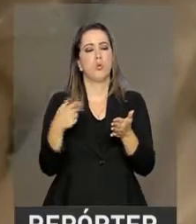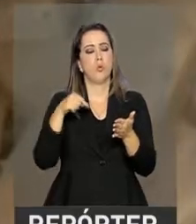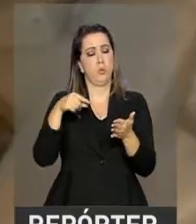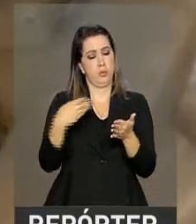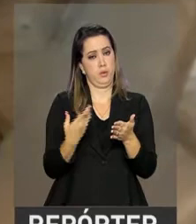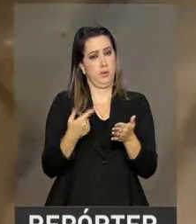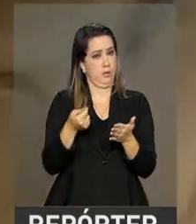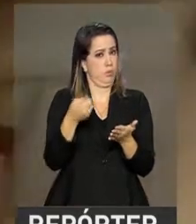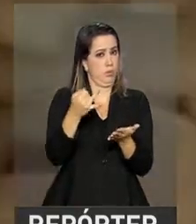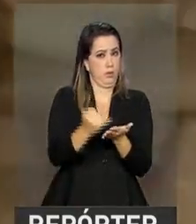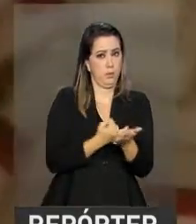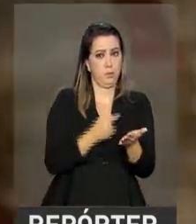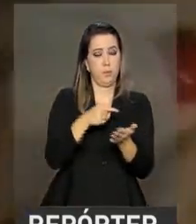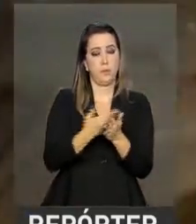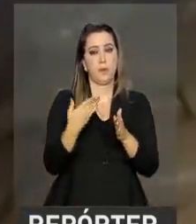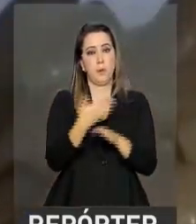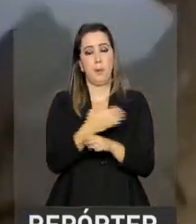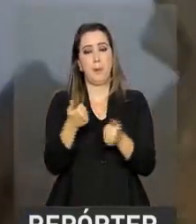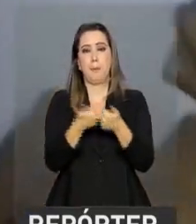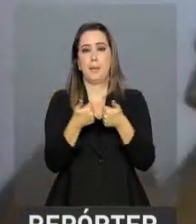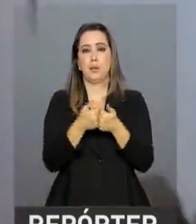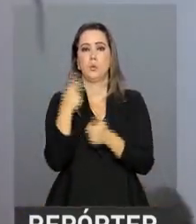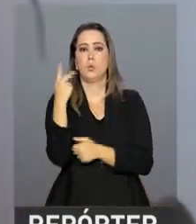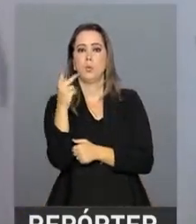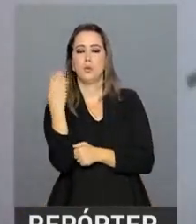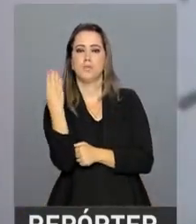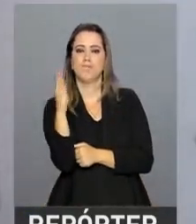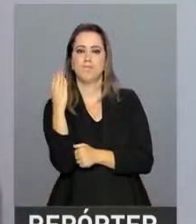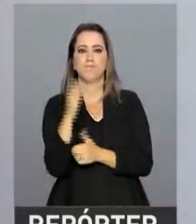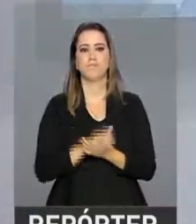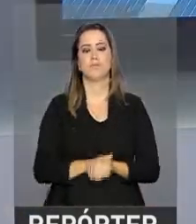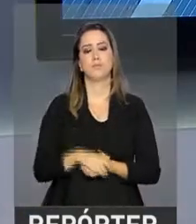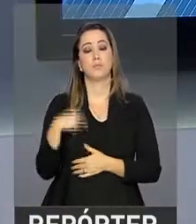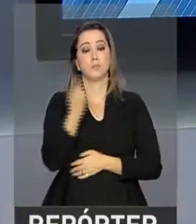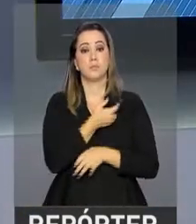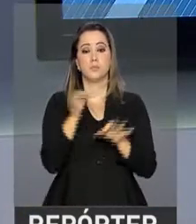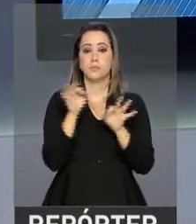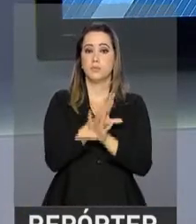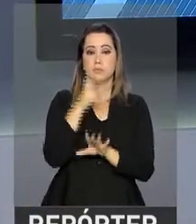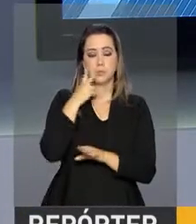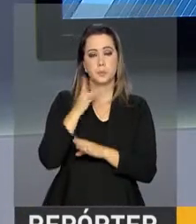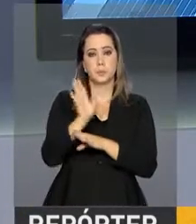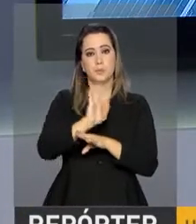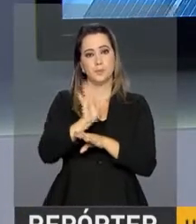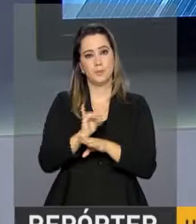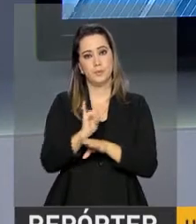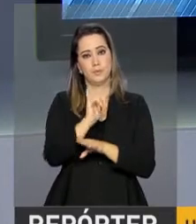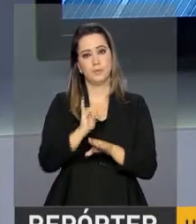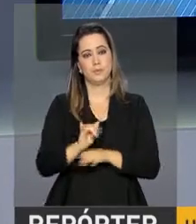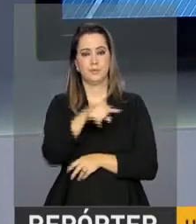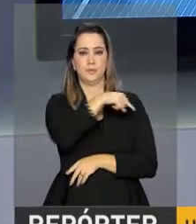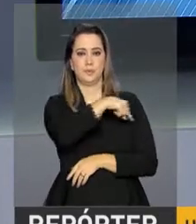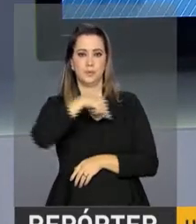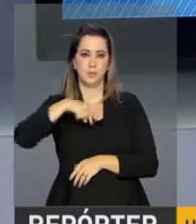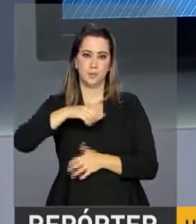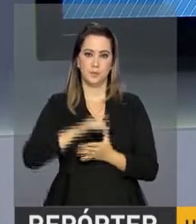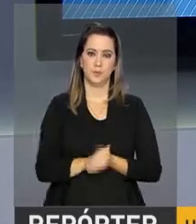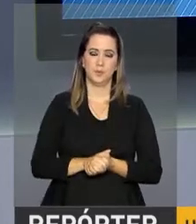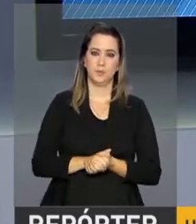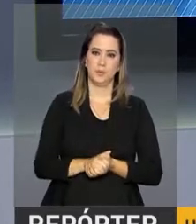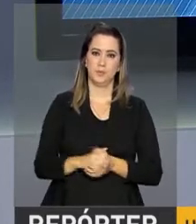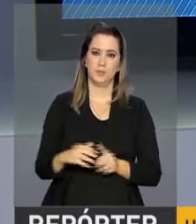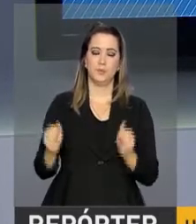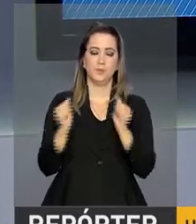próximos à fronteira com o paraguai ea bolívia e nós ficamos por aqui você pode rever as reportagens no